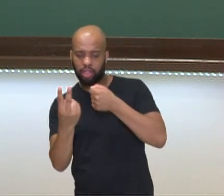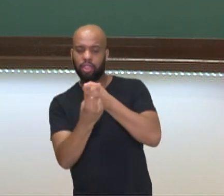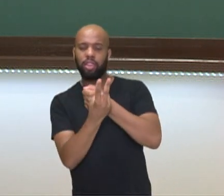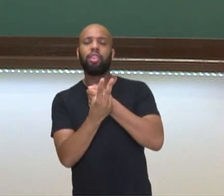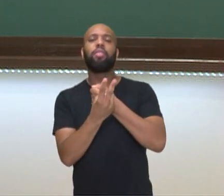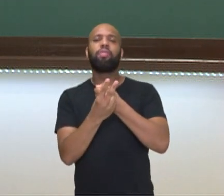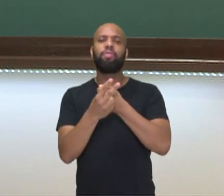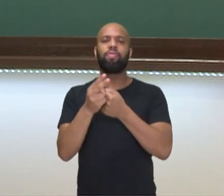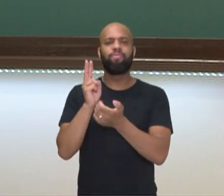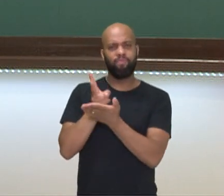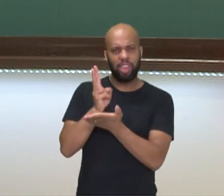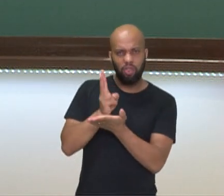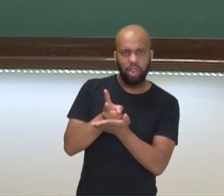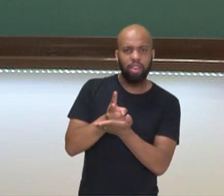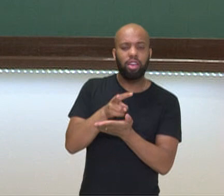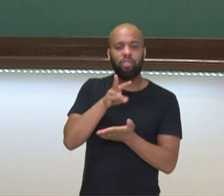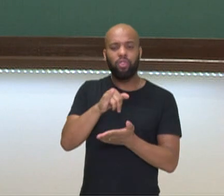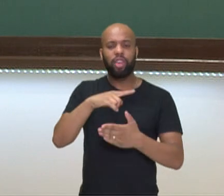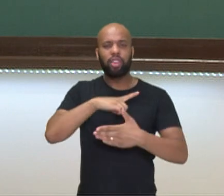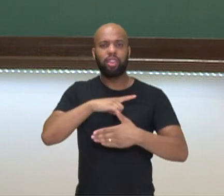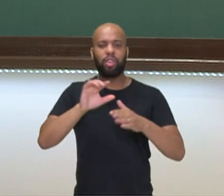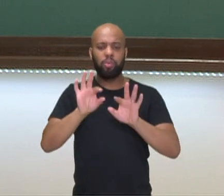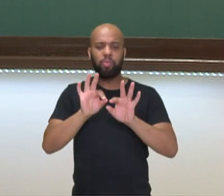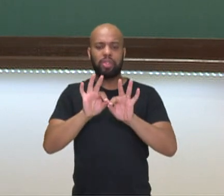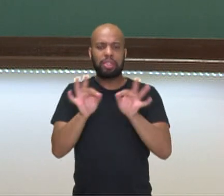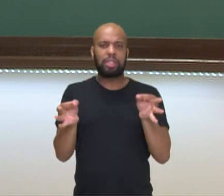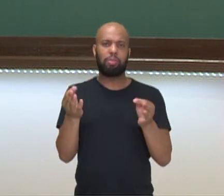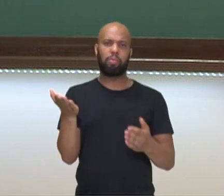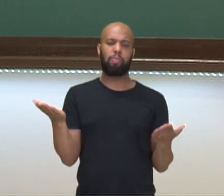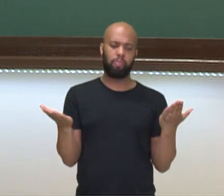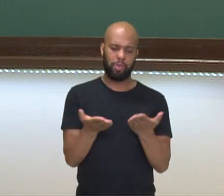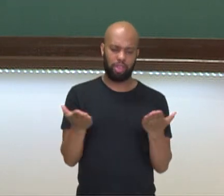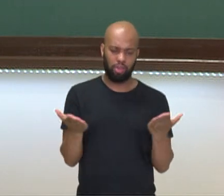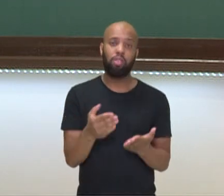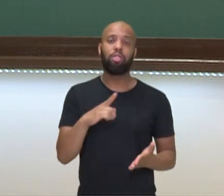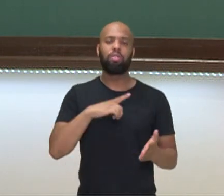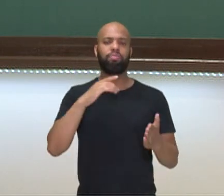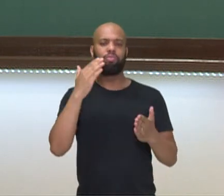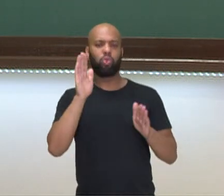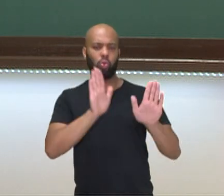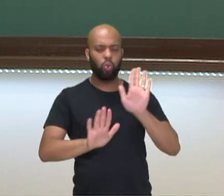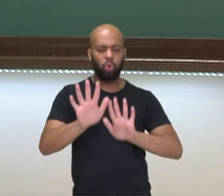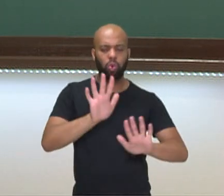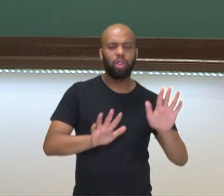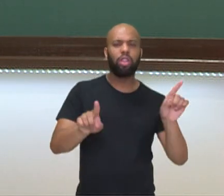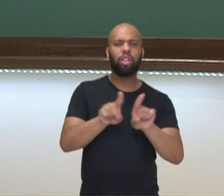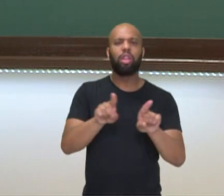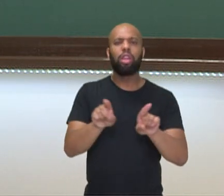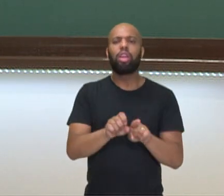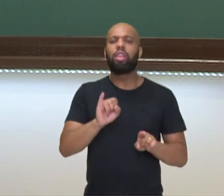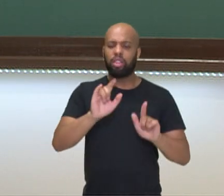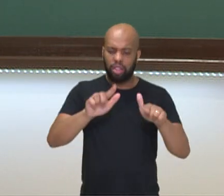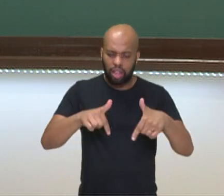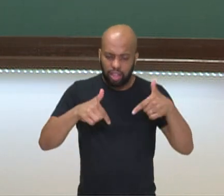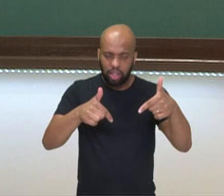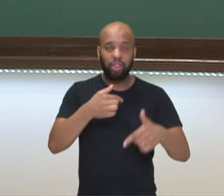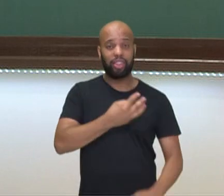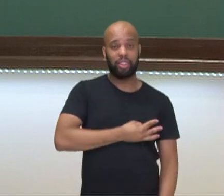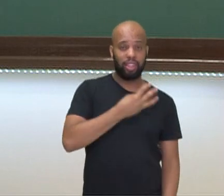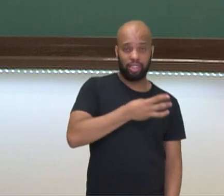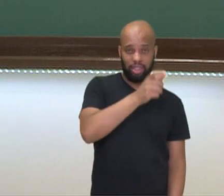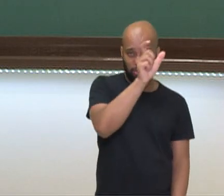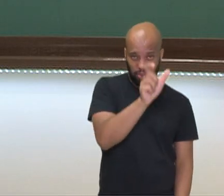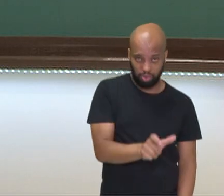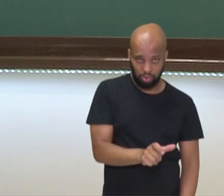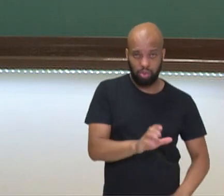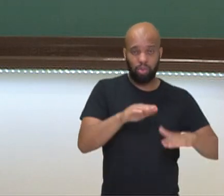as frases vão aparecer no presente simples. Então, também nós precisamos tomar um pouquinho de cuidado se a ação está em terceira pessoa,